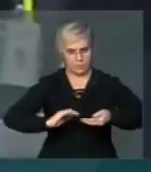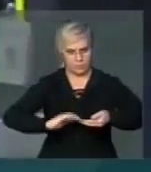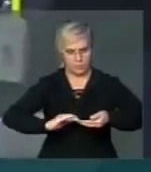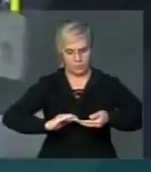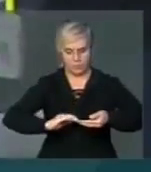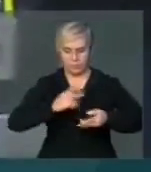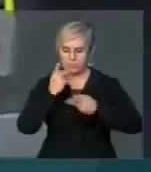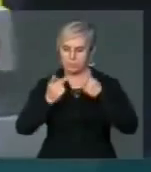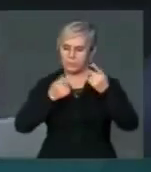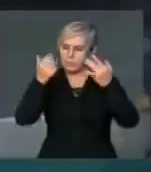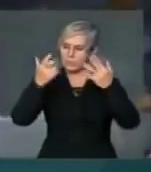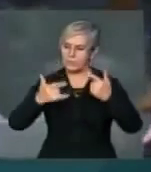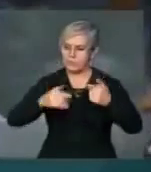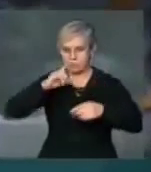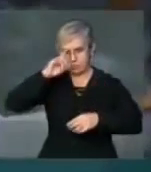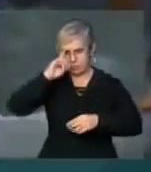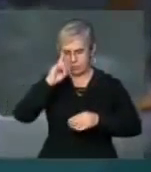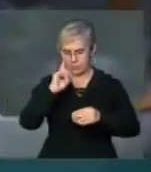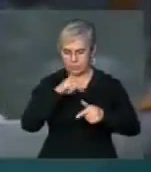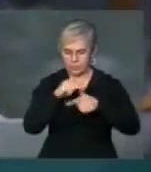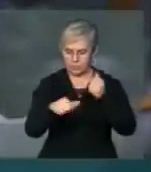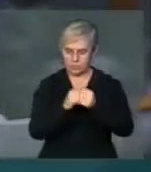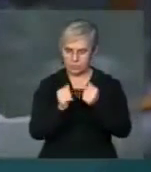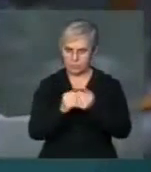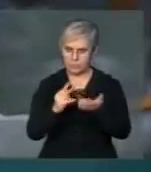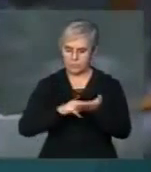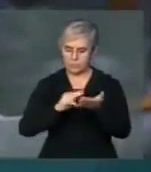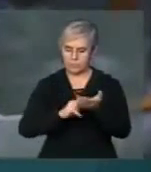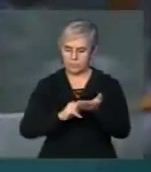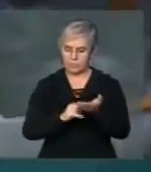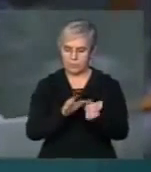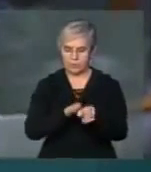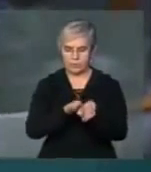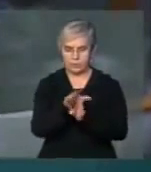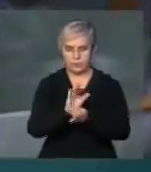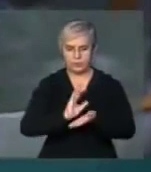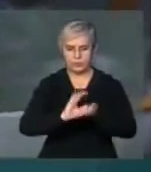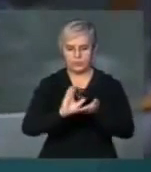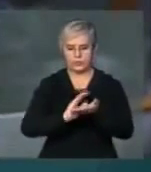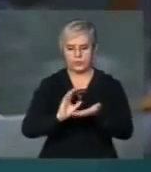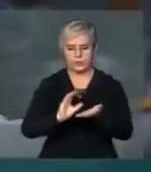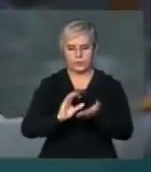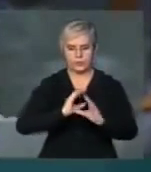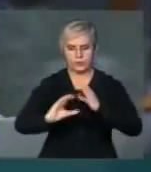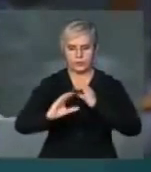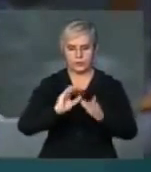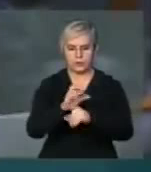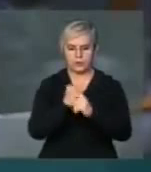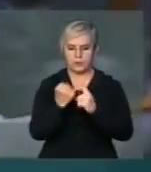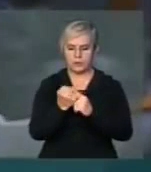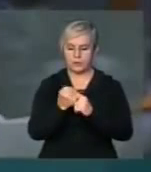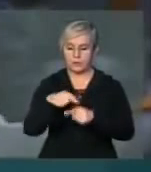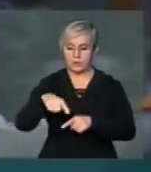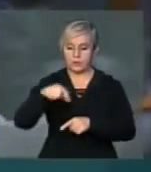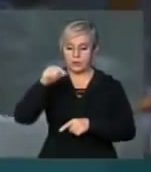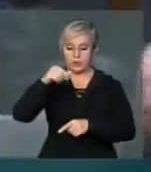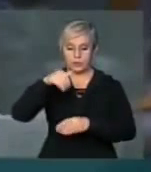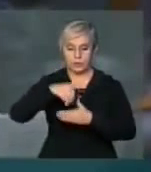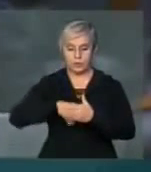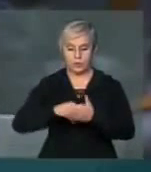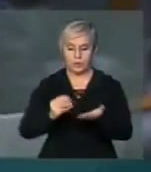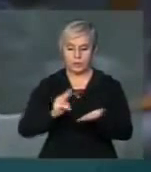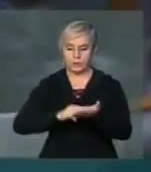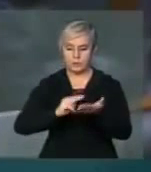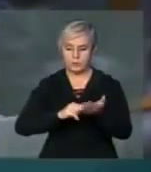que dispõe sobre o mandato dos membros do Conselho de Comunicação Social, expressa as eleições para escolha dos membros do